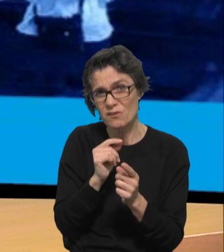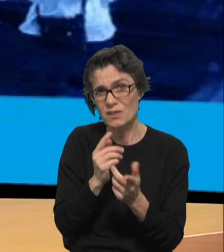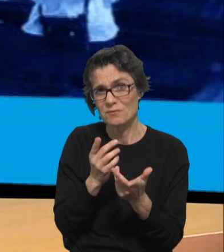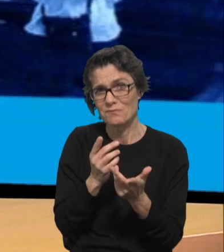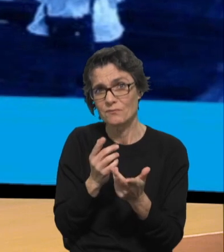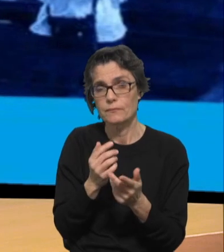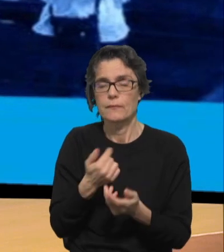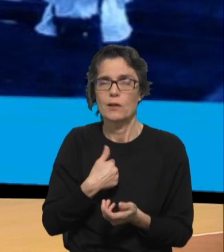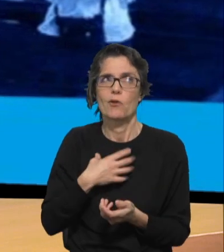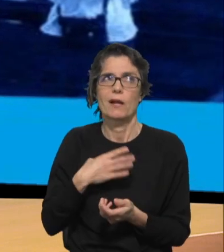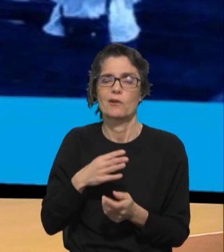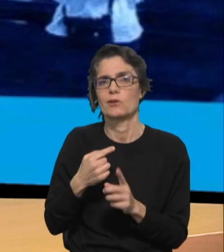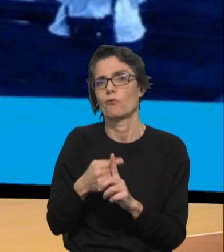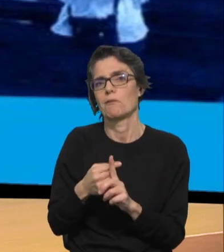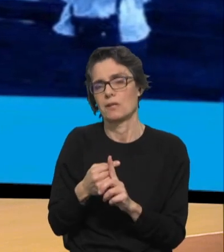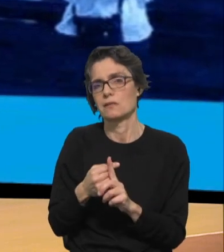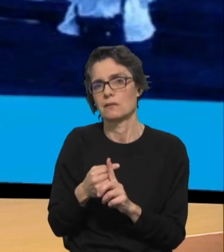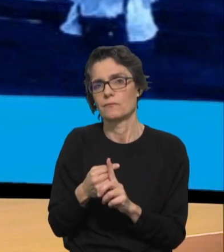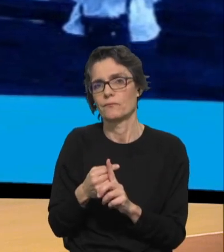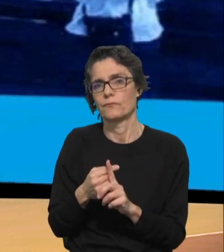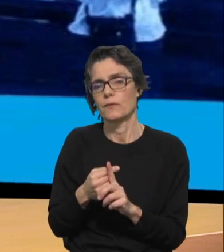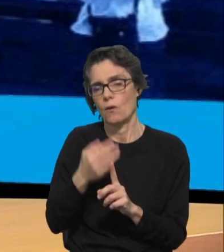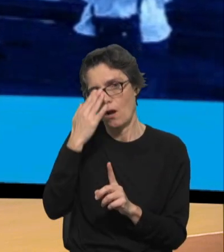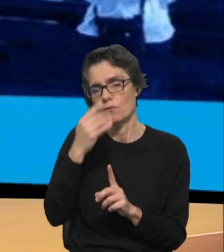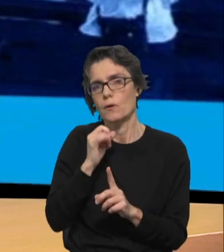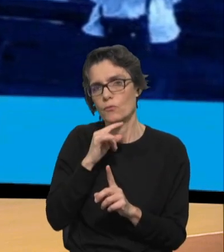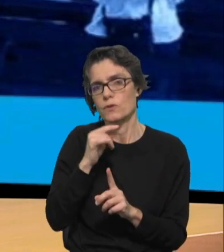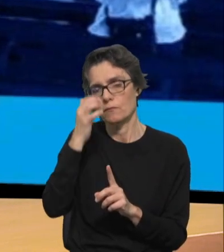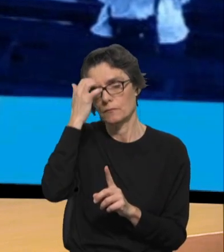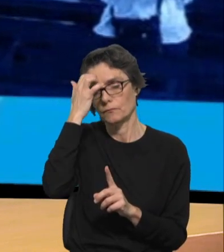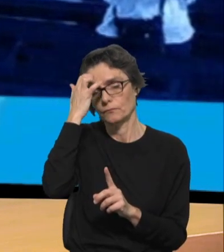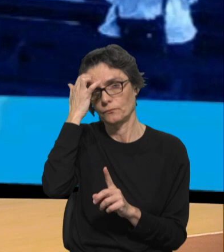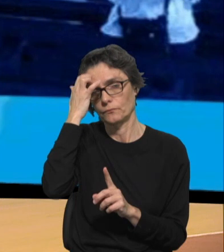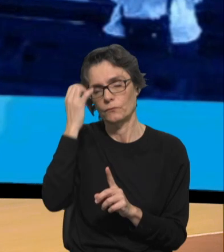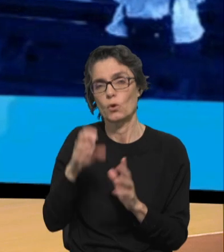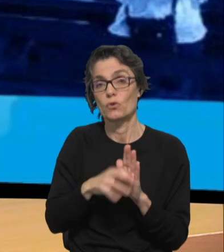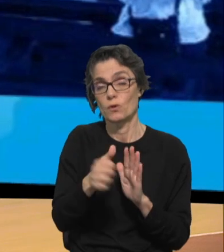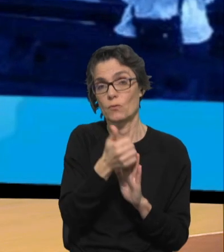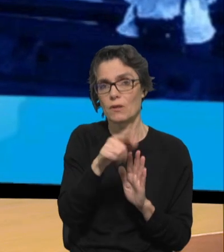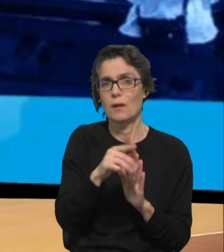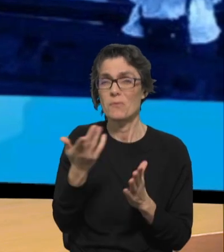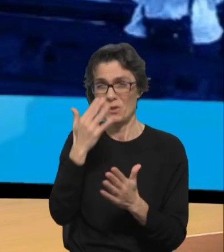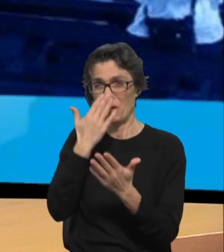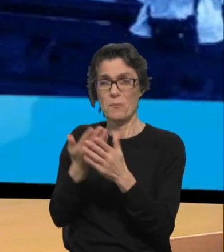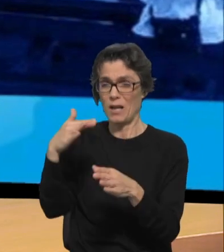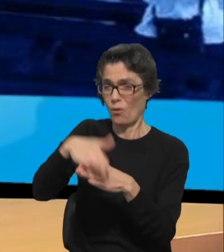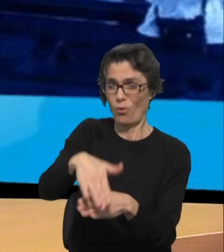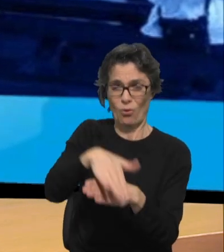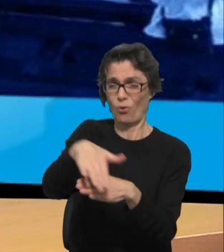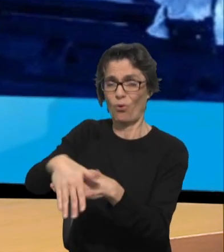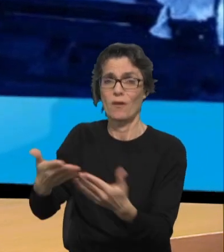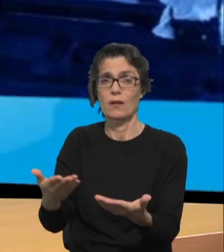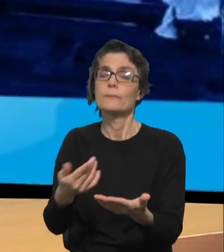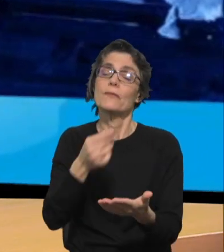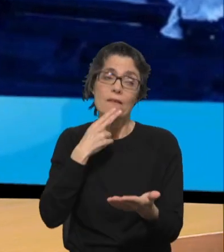sou um otimista por natureza e não quero acreditar que não seja possível de inverter este rumo. Porque vemos, infelizmente, a situação a agravar-se, não é? É verdade, e se calhar